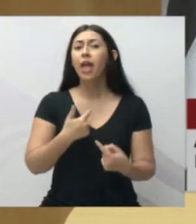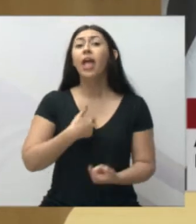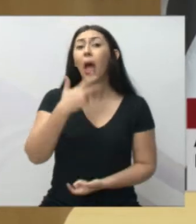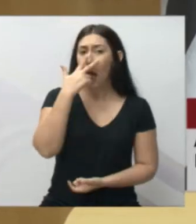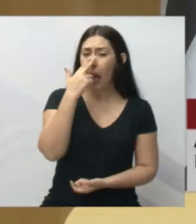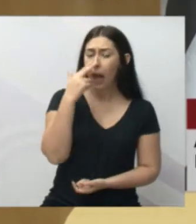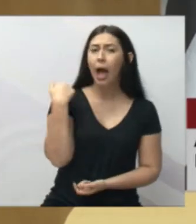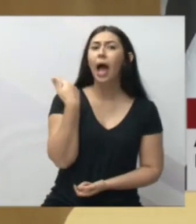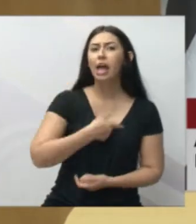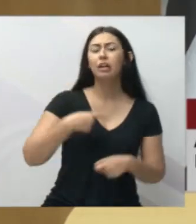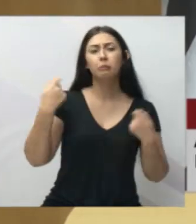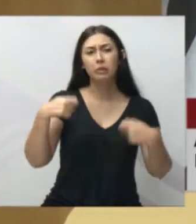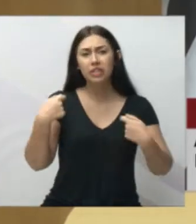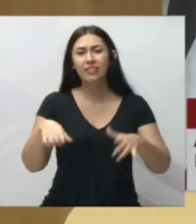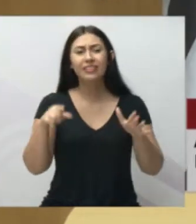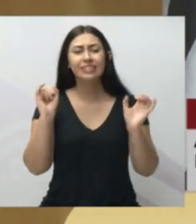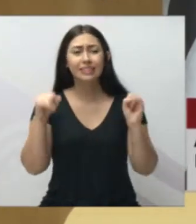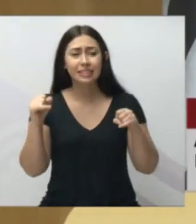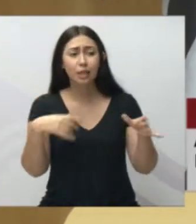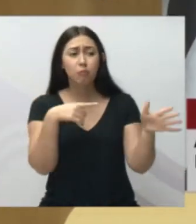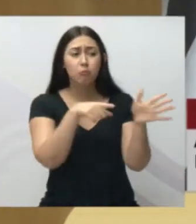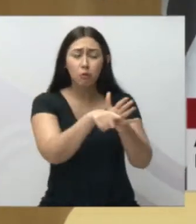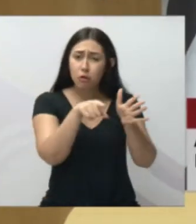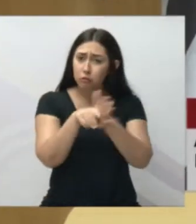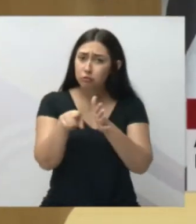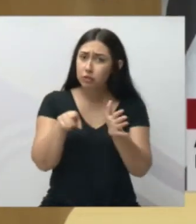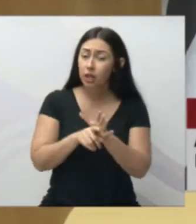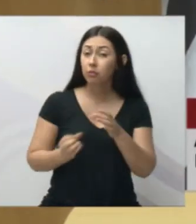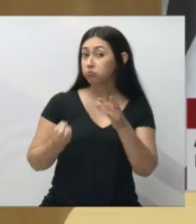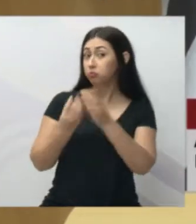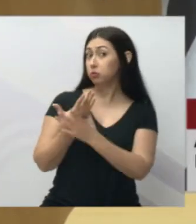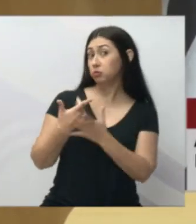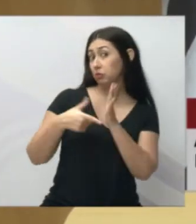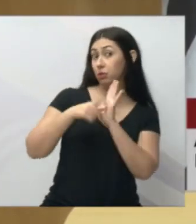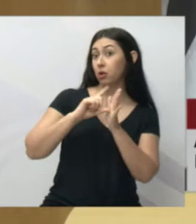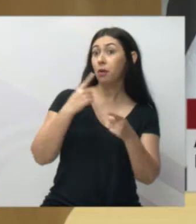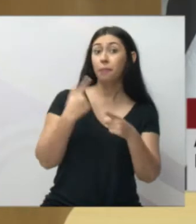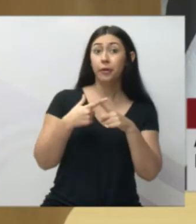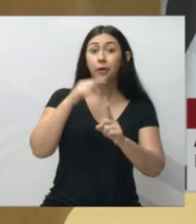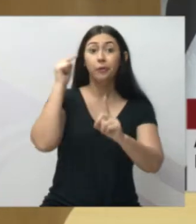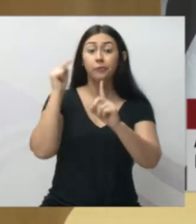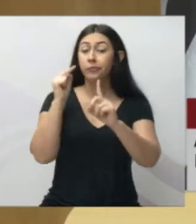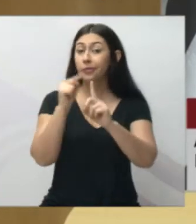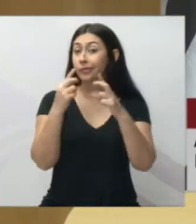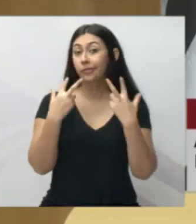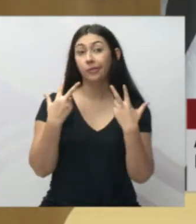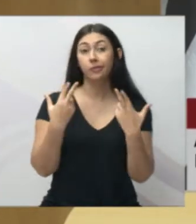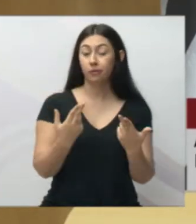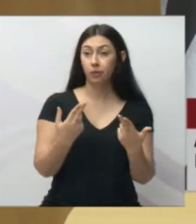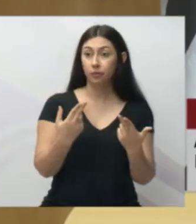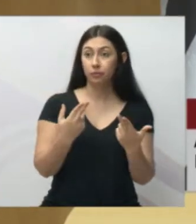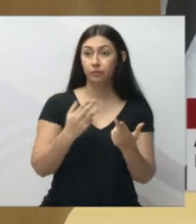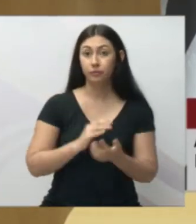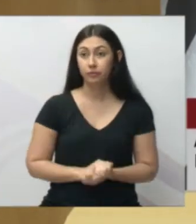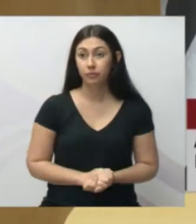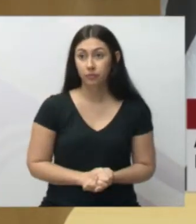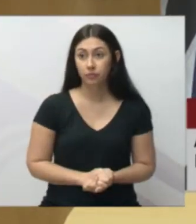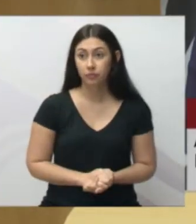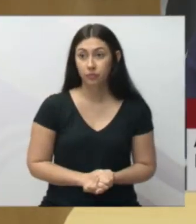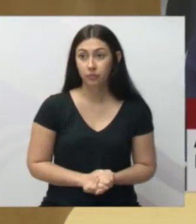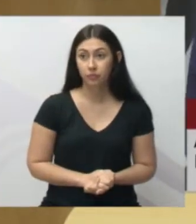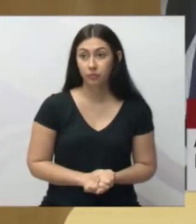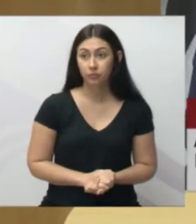consultados como autoras anterior, e o objetivo é o mesmo, atender as pontuações do Tribunal